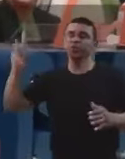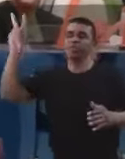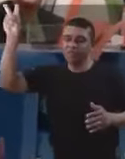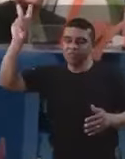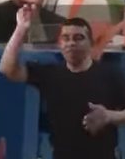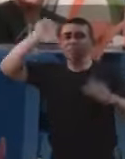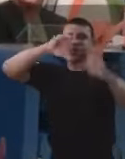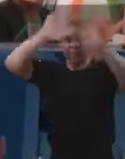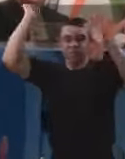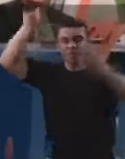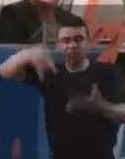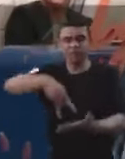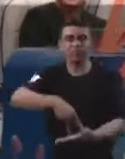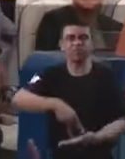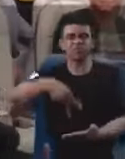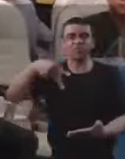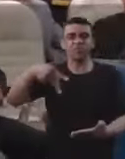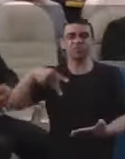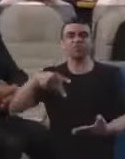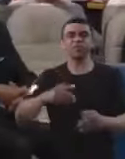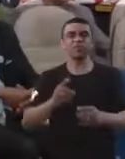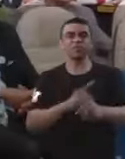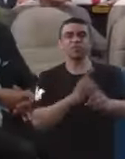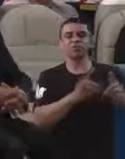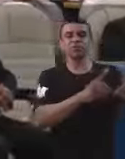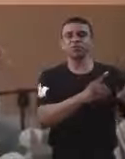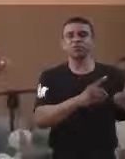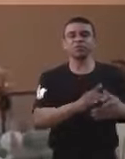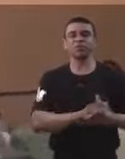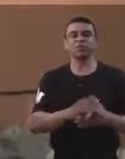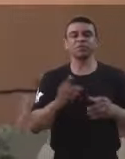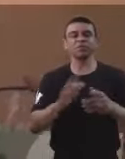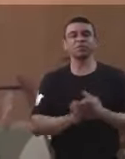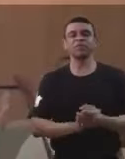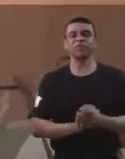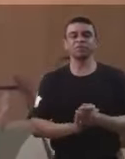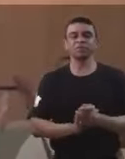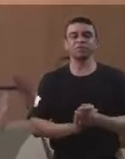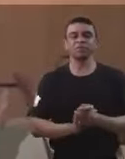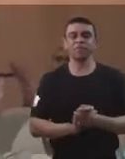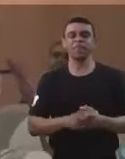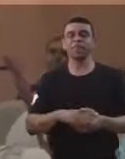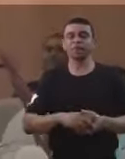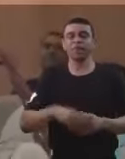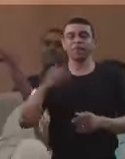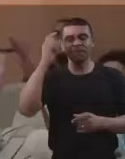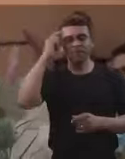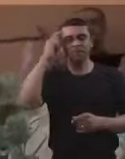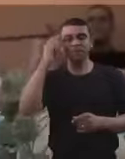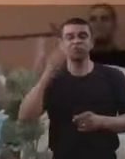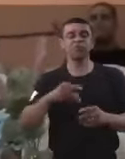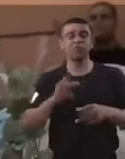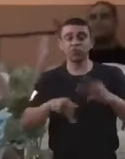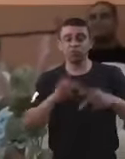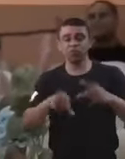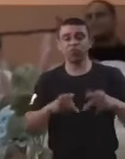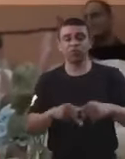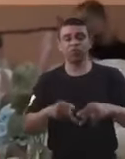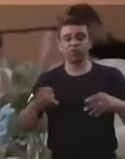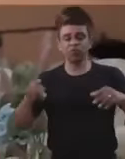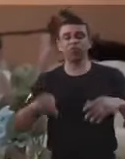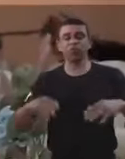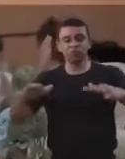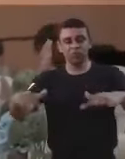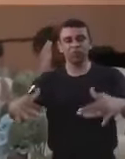graça, chegaram diante de Jesus: Senhor, essa mulher foi apanhada no ato do adultério. Os camaradas ficaram de butuca no buraco